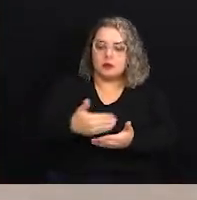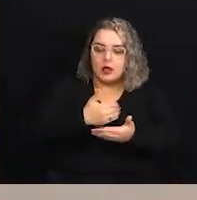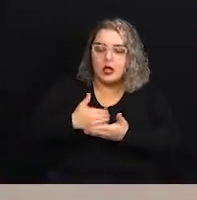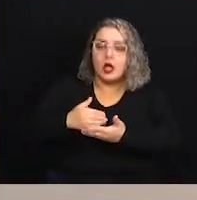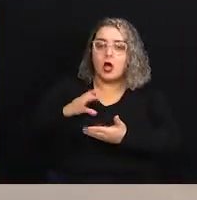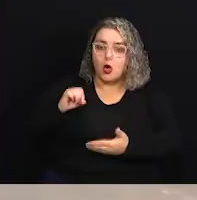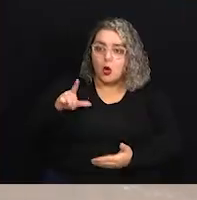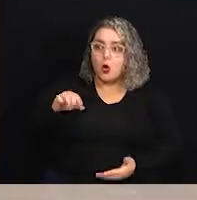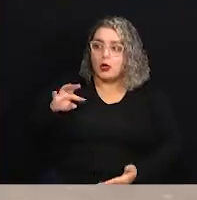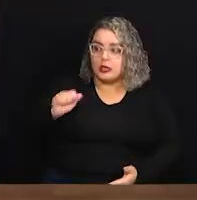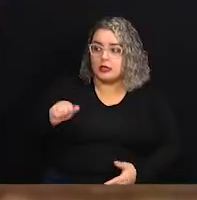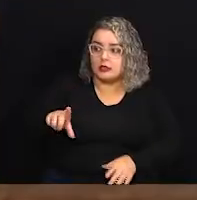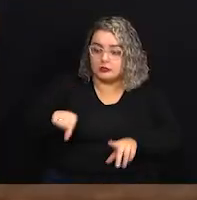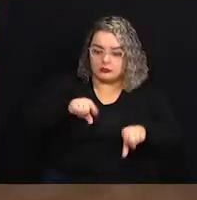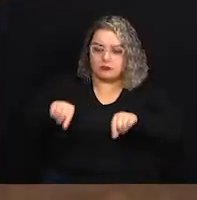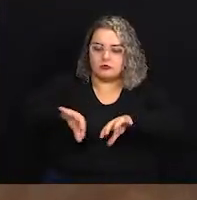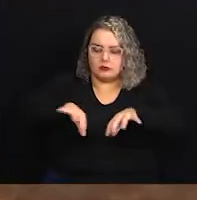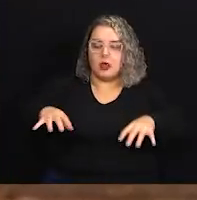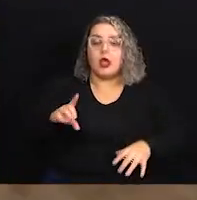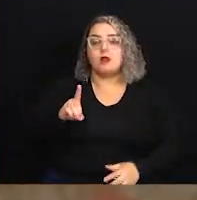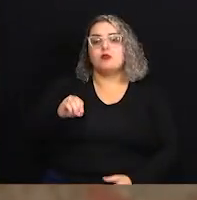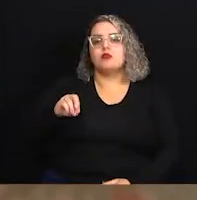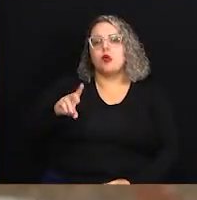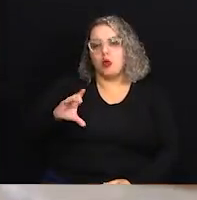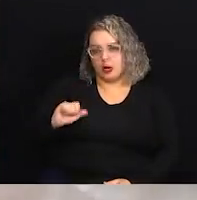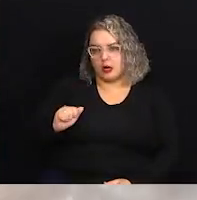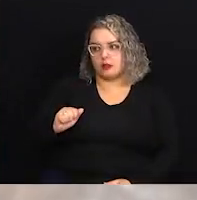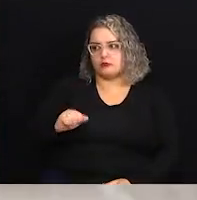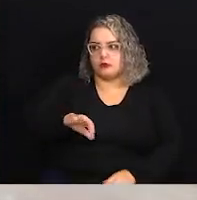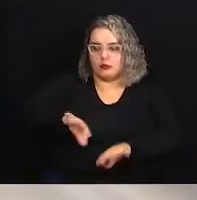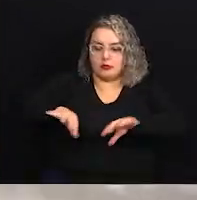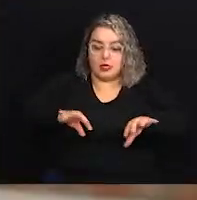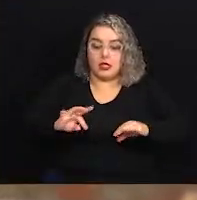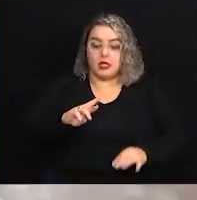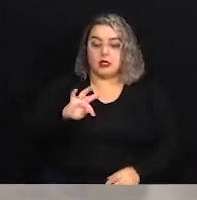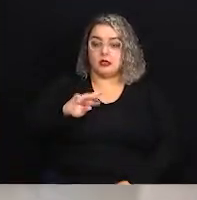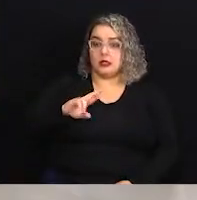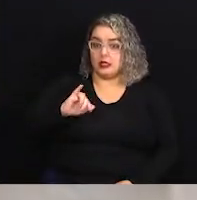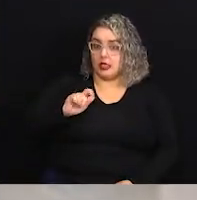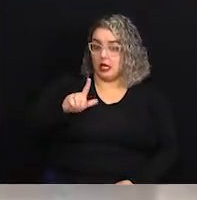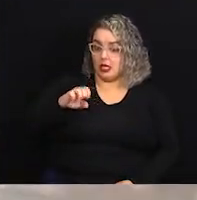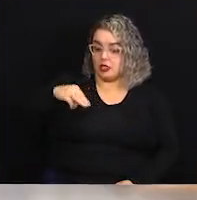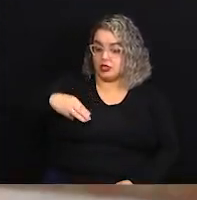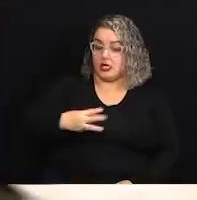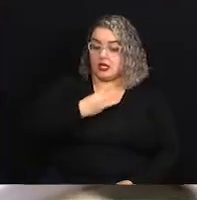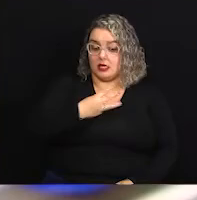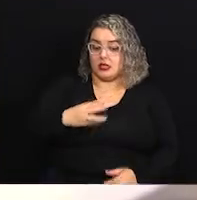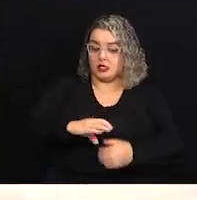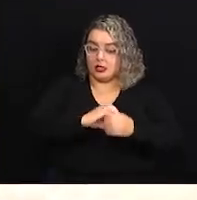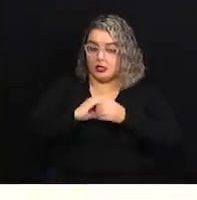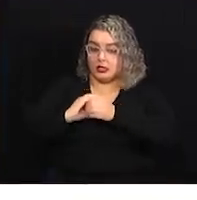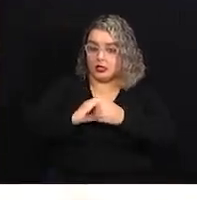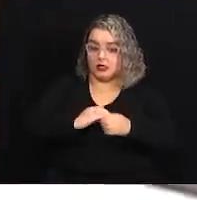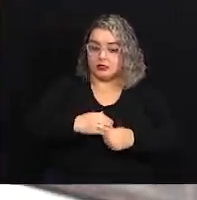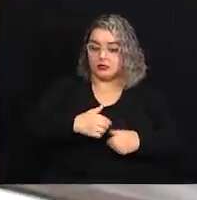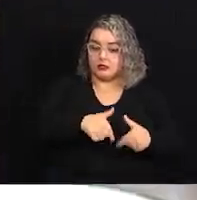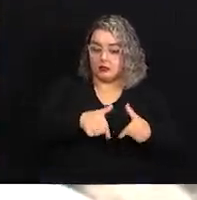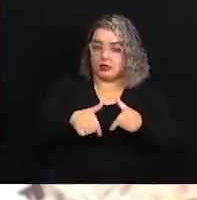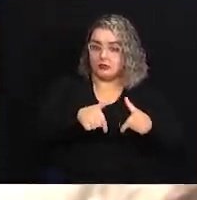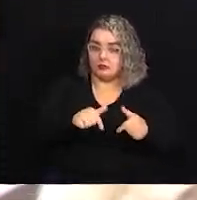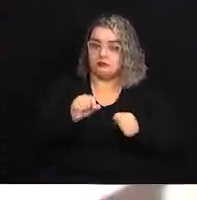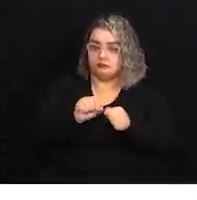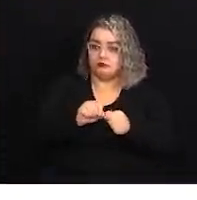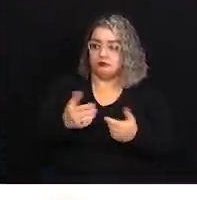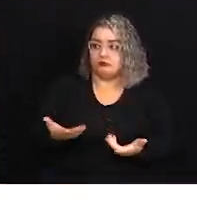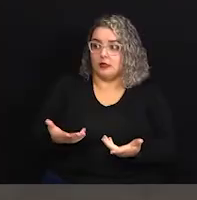seletiva chegam na doca e passam pela separação e triagem. São 33 cooperados que fazem